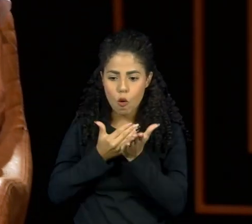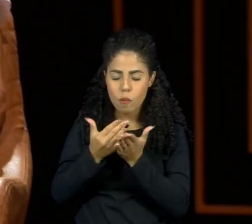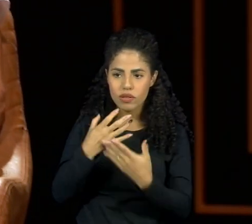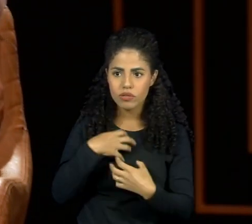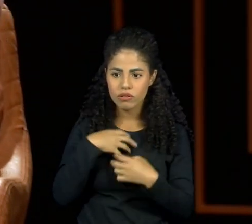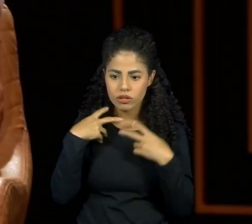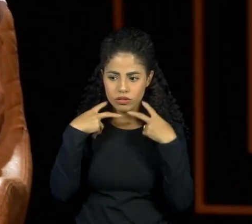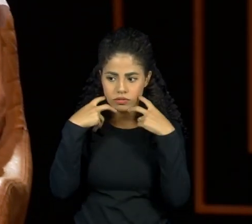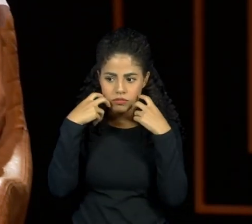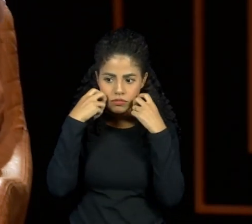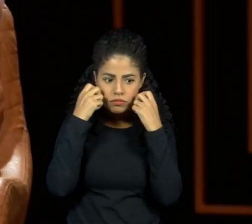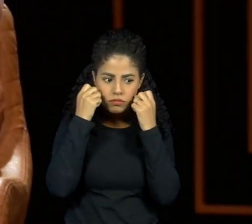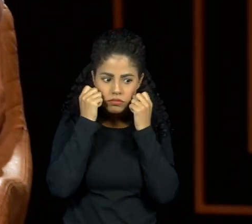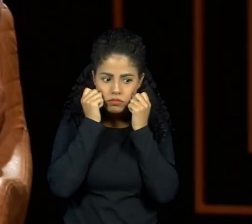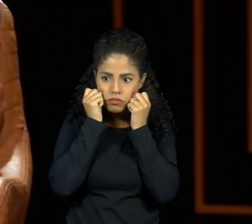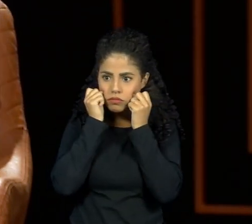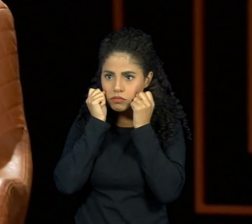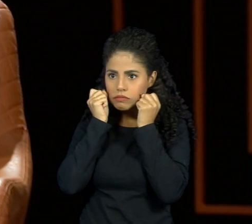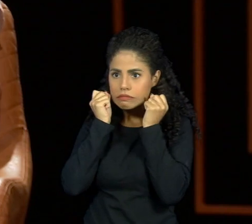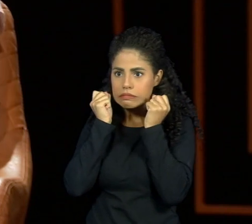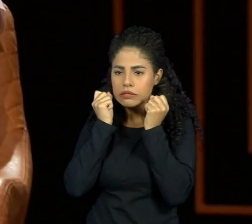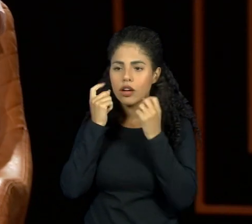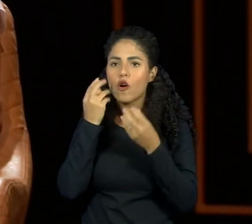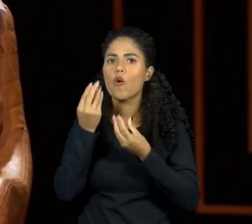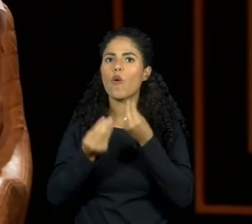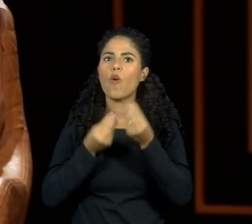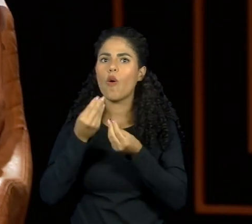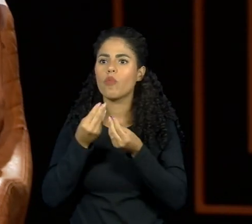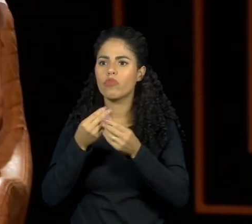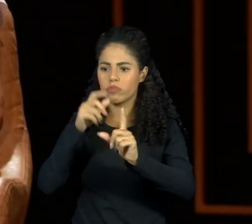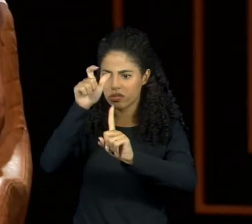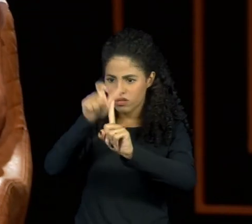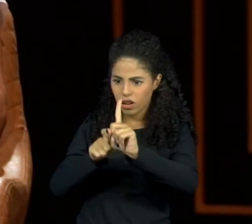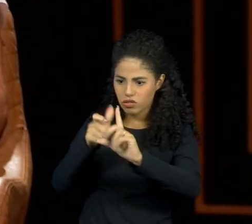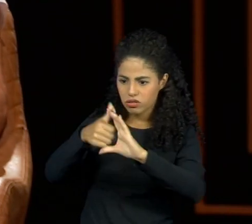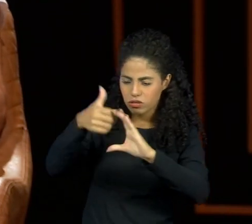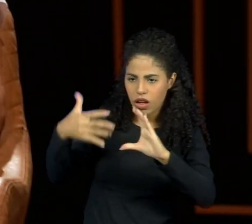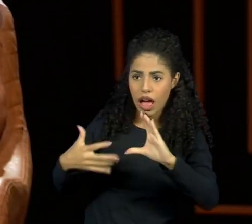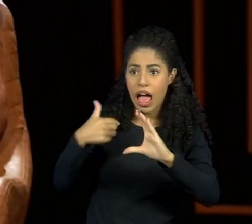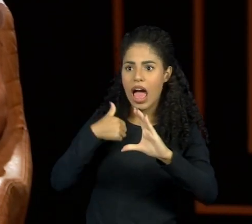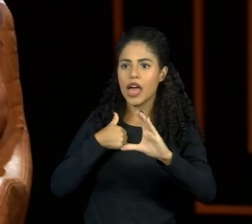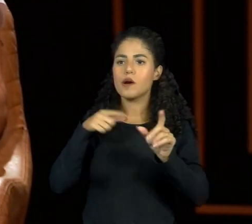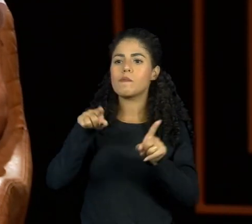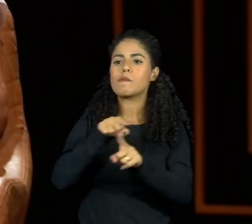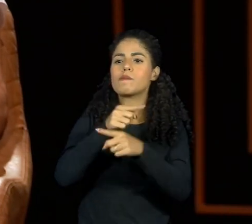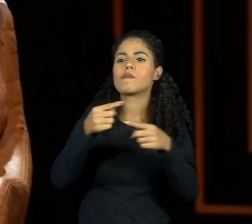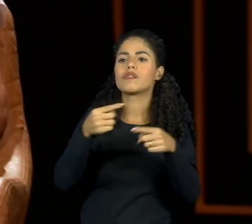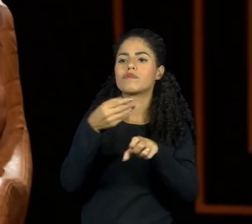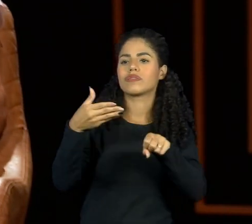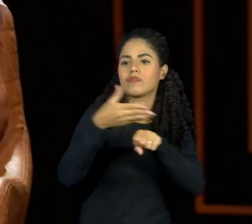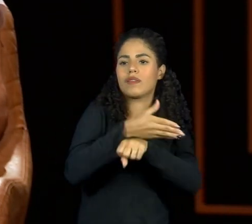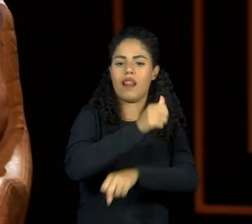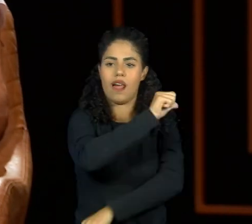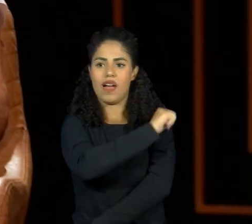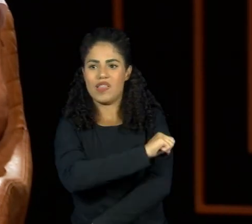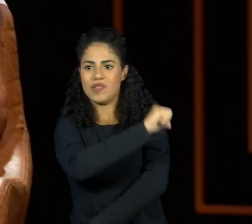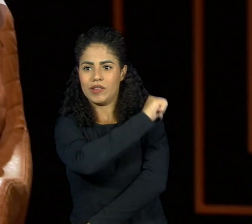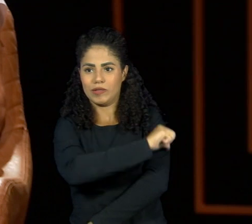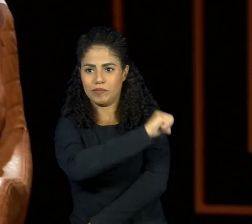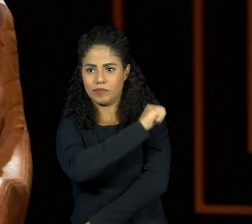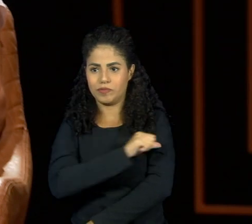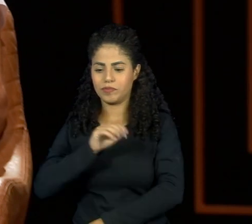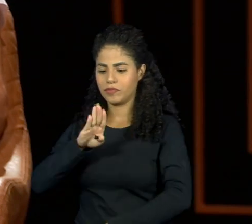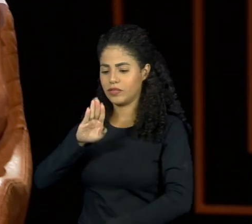você construiu um personagem de lá para cá. Eu fiz um musical no Rio de Janeiro, foi dirigido pela Bibi